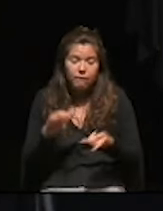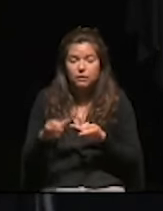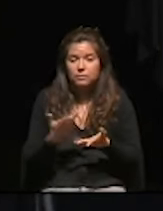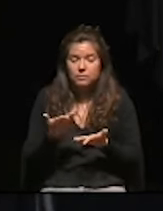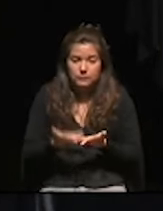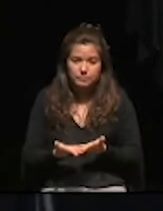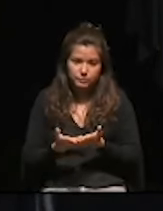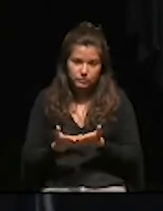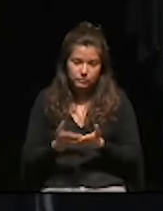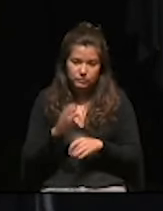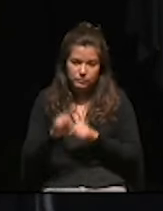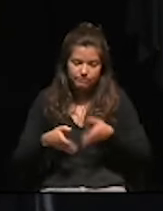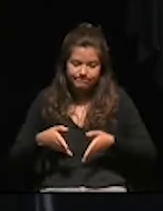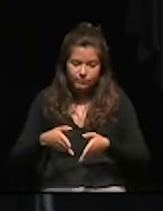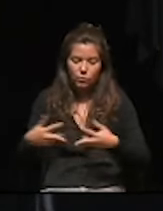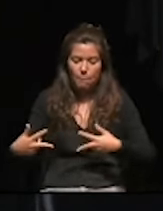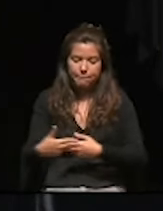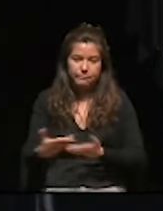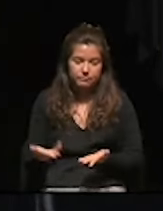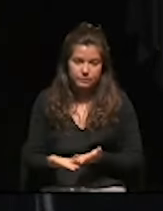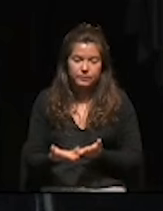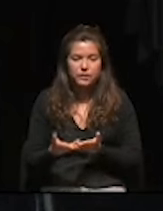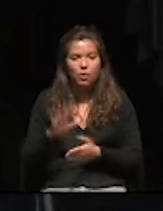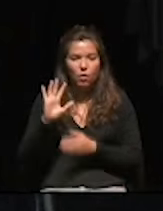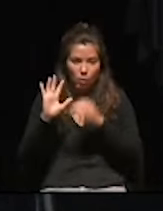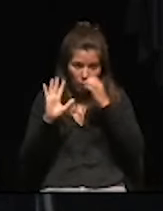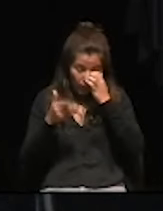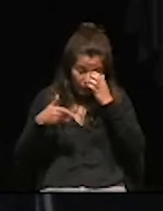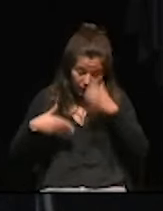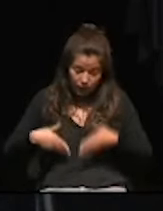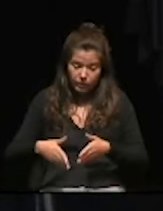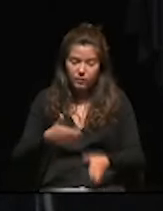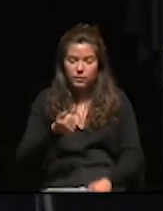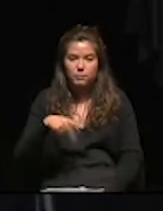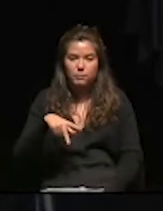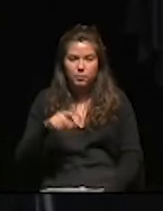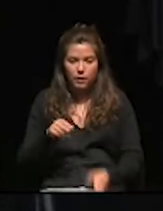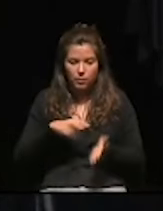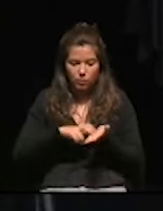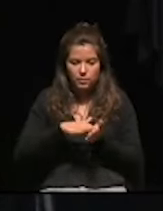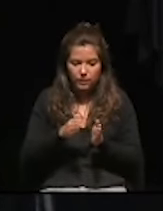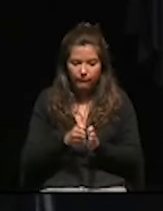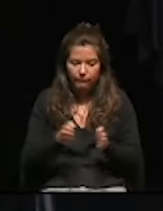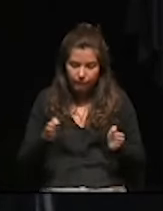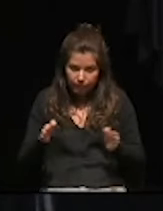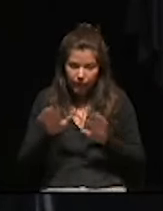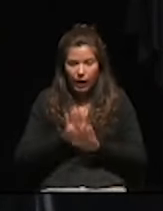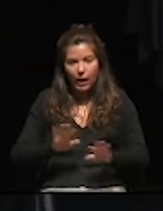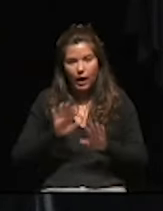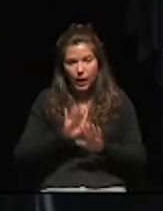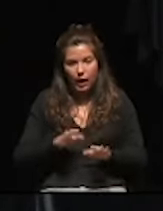de ciclovia ilegal dos Novos Tempos? Para quando se prevê a reformulação da Avenida de Berna, incluindo alargamento dos passeios, acalmia do tráfego,